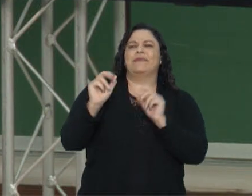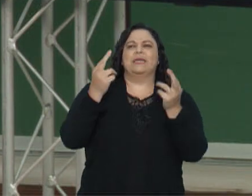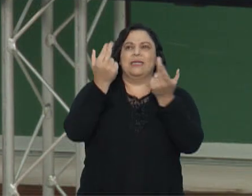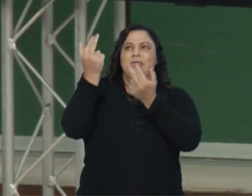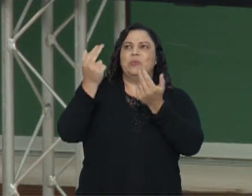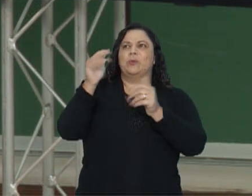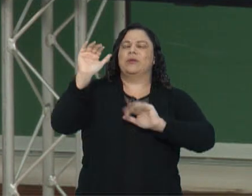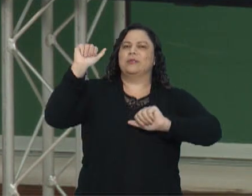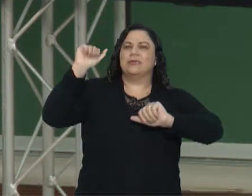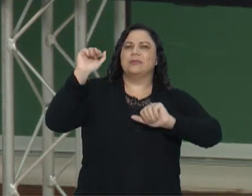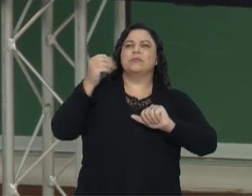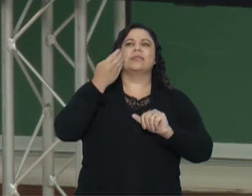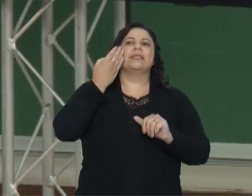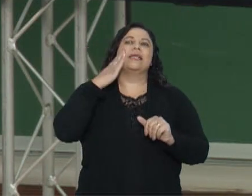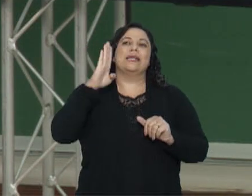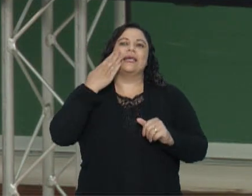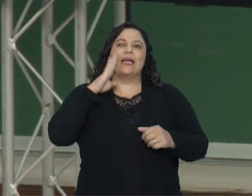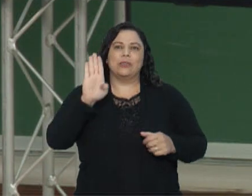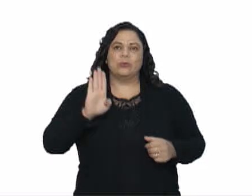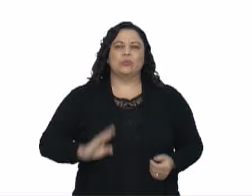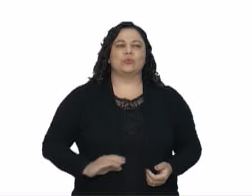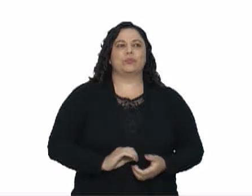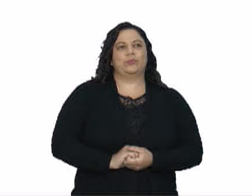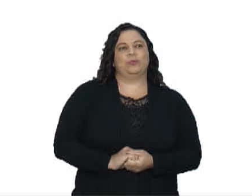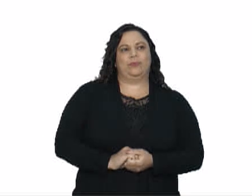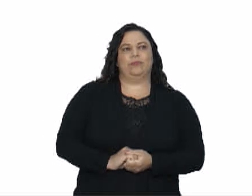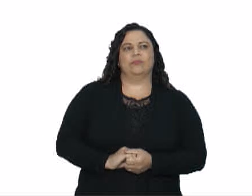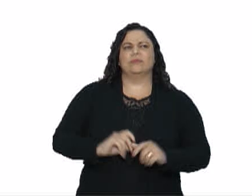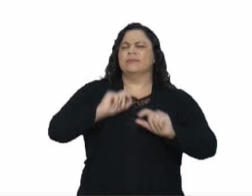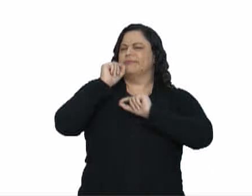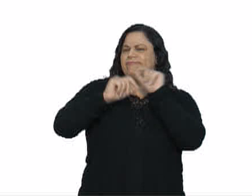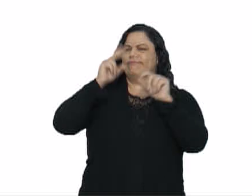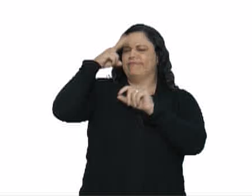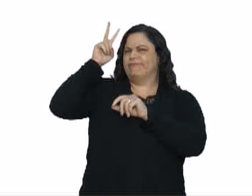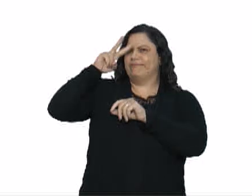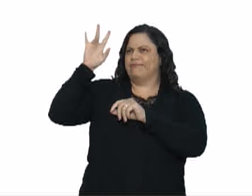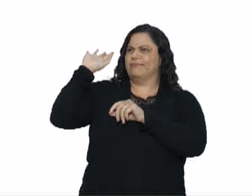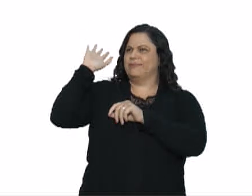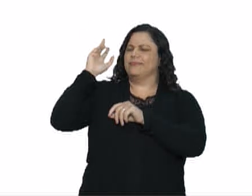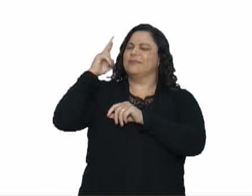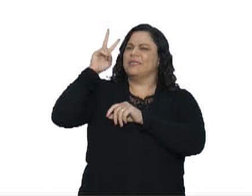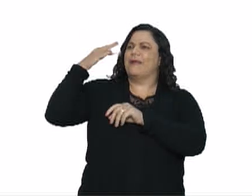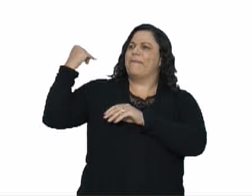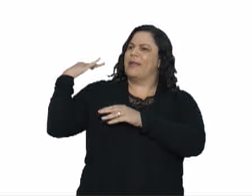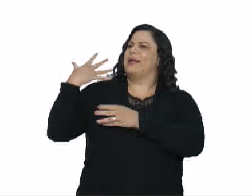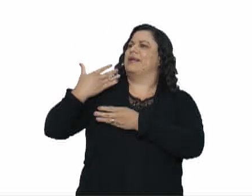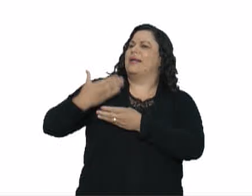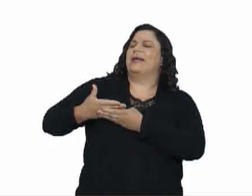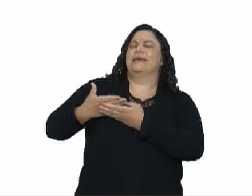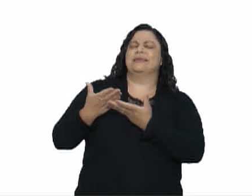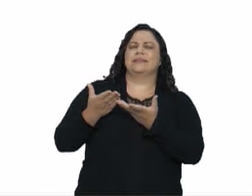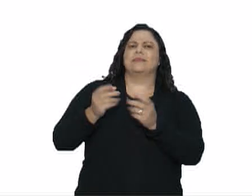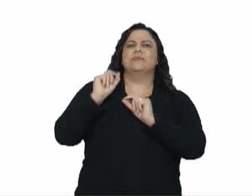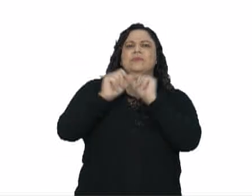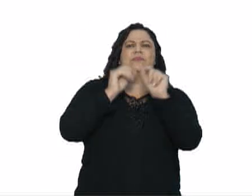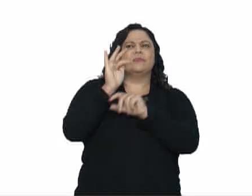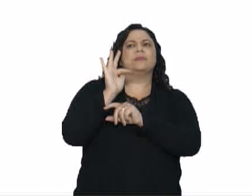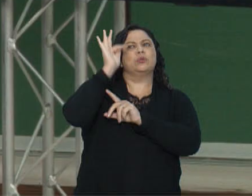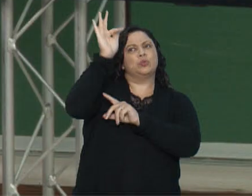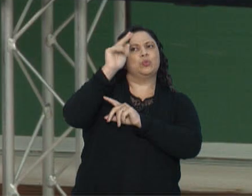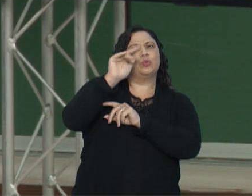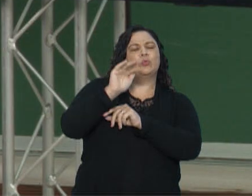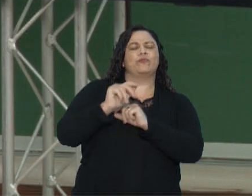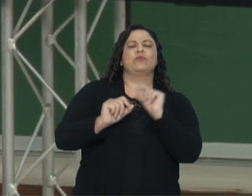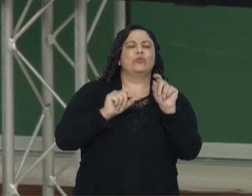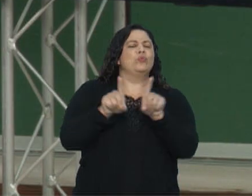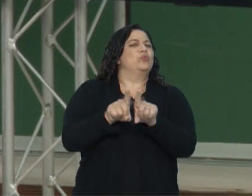aqui então. O que temos aí? Um repasso sobre a perífrasis verbal, a locução que indica futuro também, já